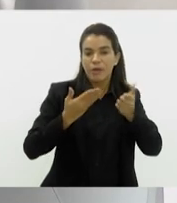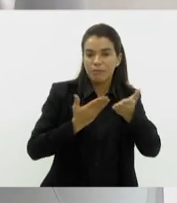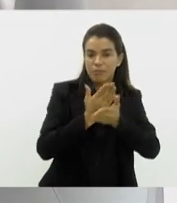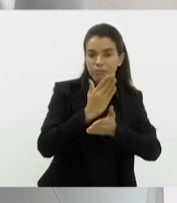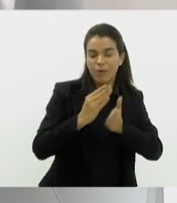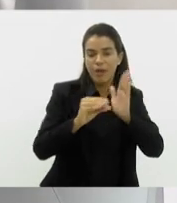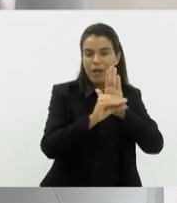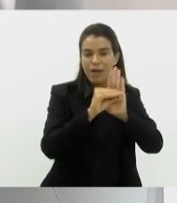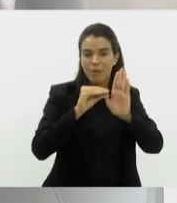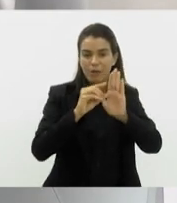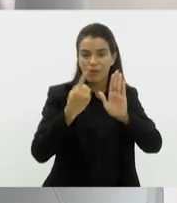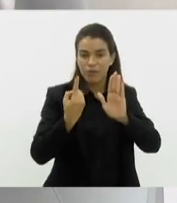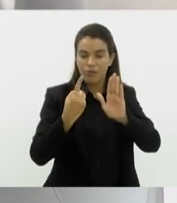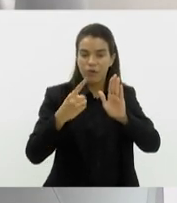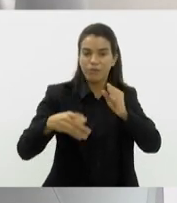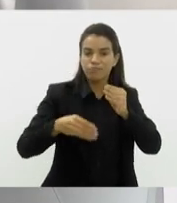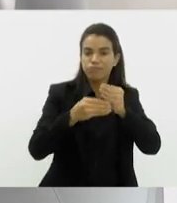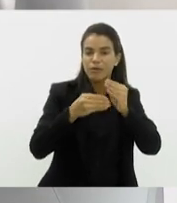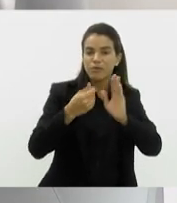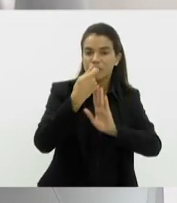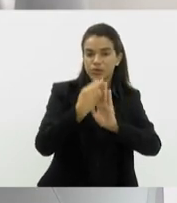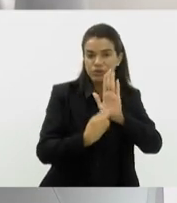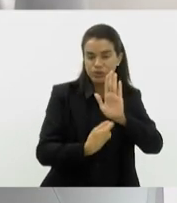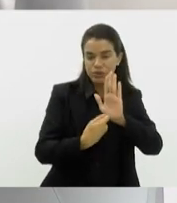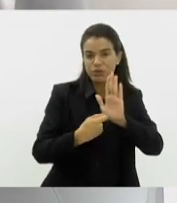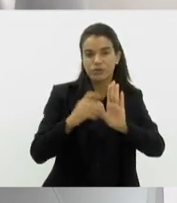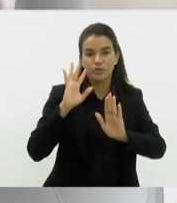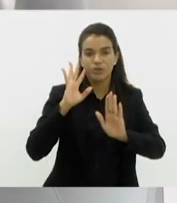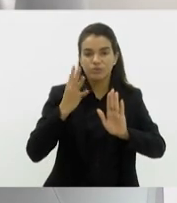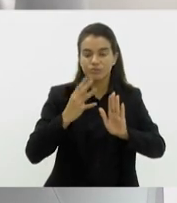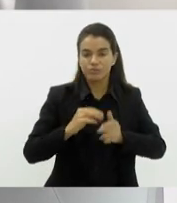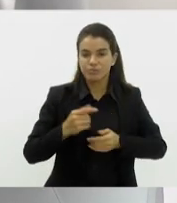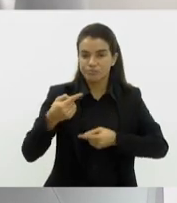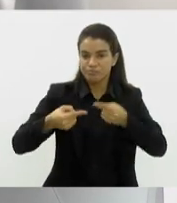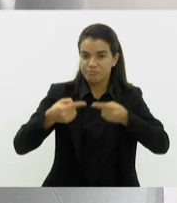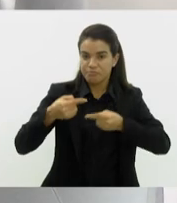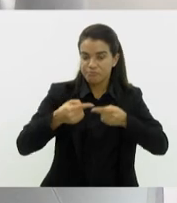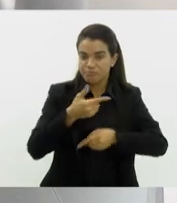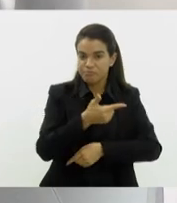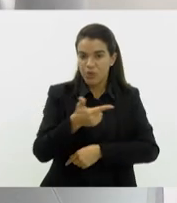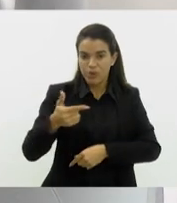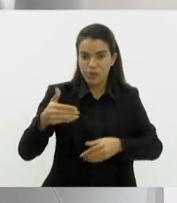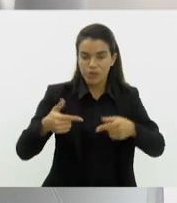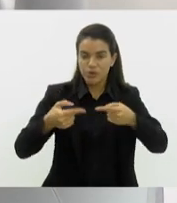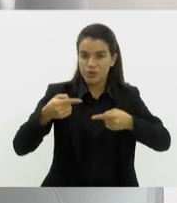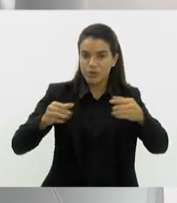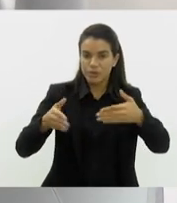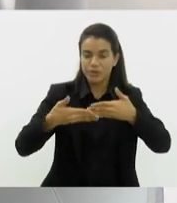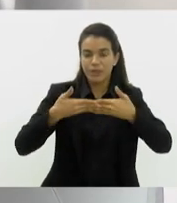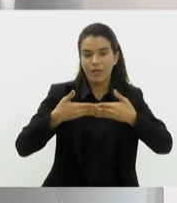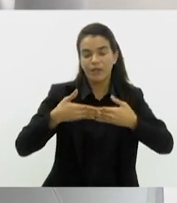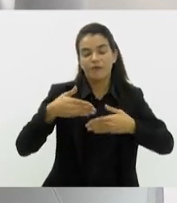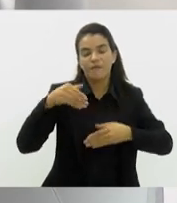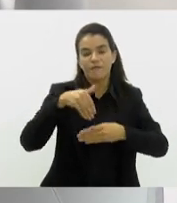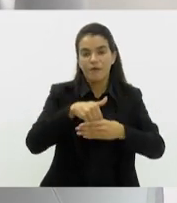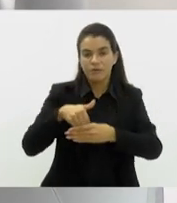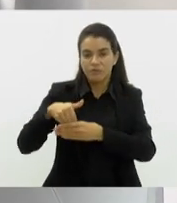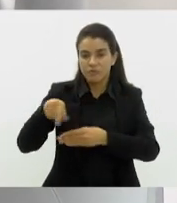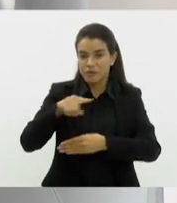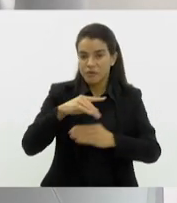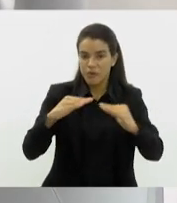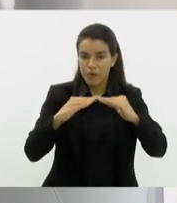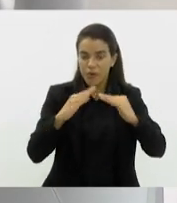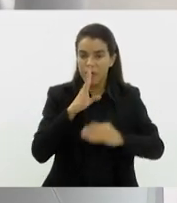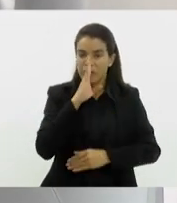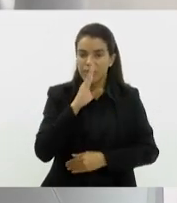da emenda número 1, concluindo por substitutivo. Em discussão. Não havendo quem queira discutir, encerrada a discussão, em votação, senhores que aprovam,